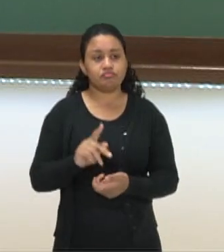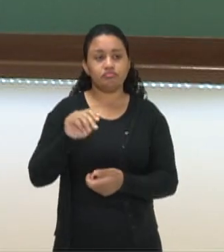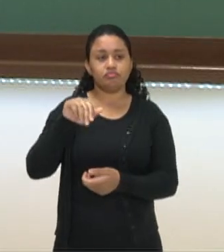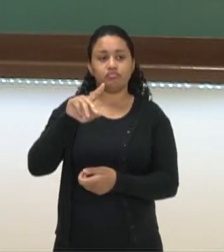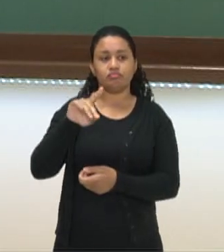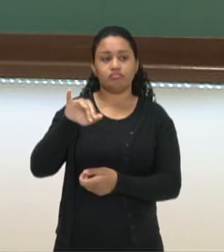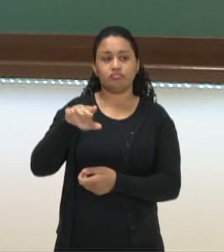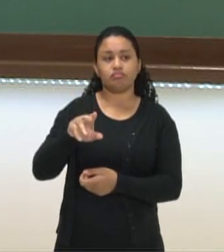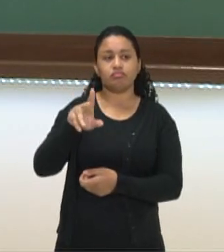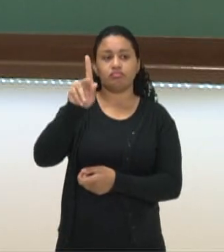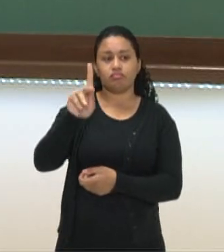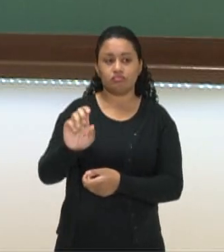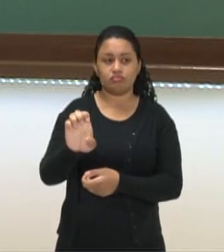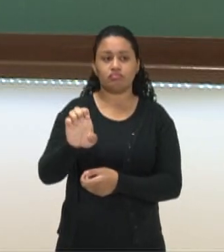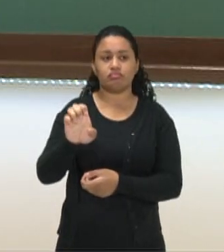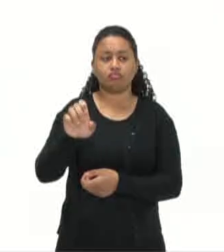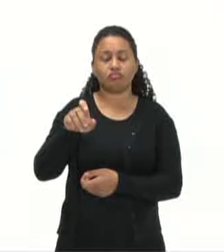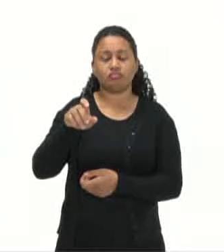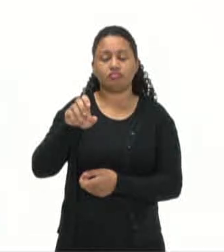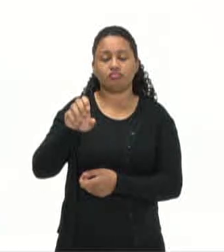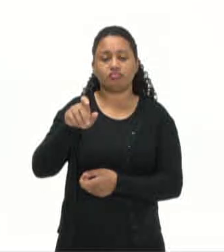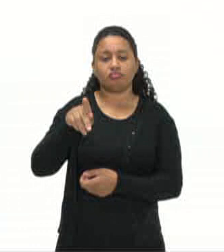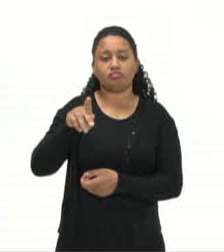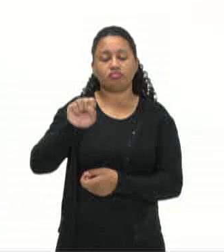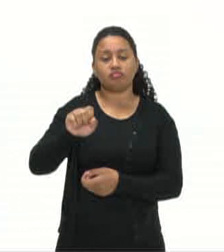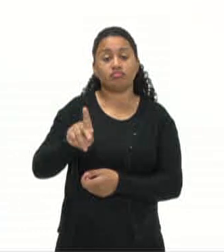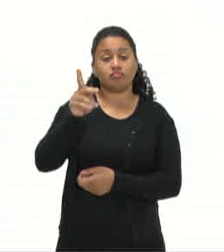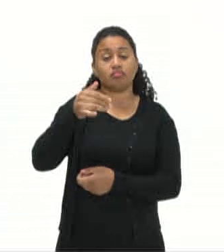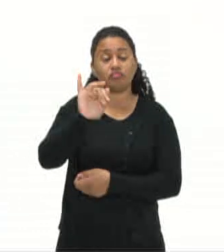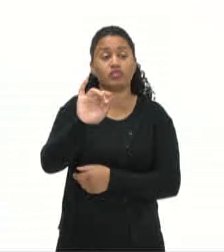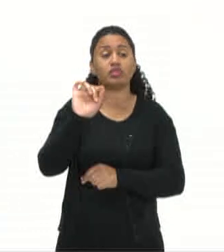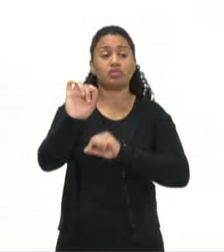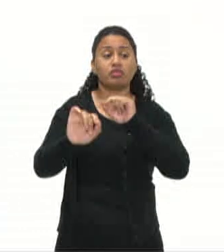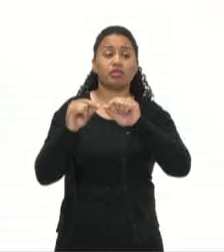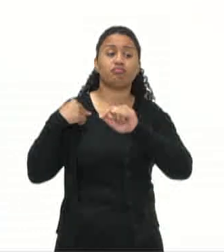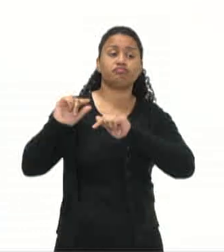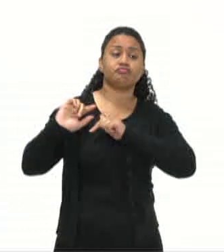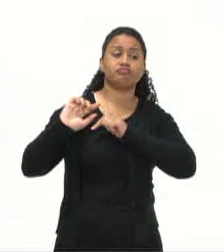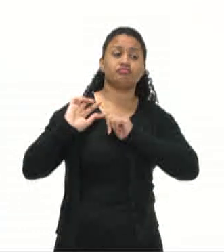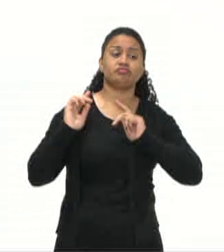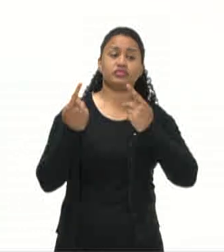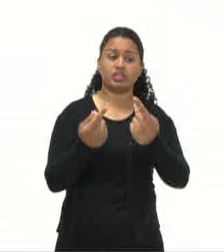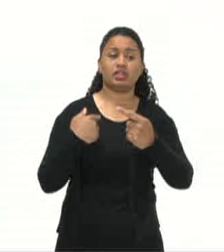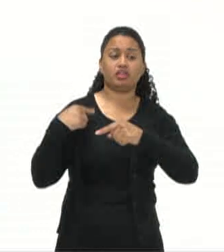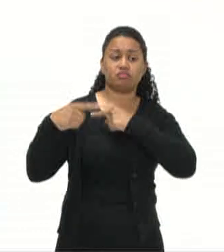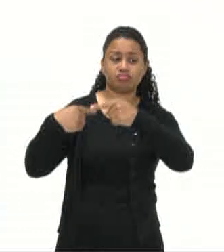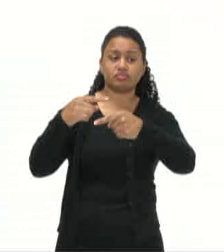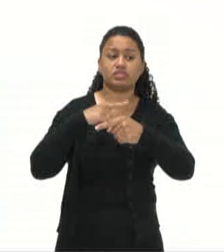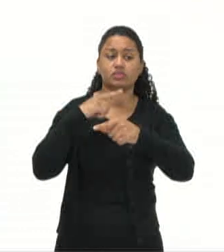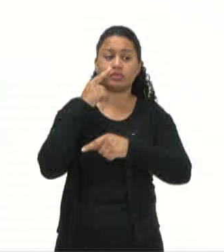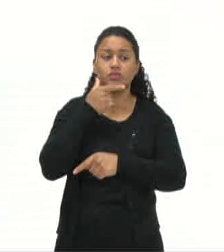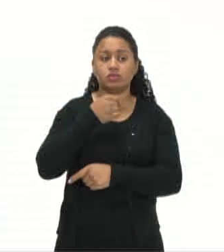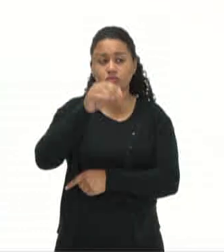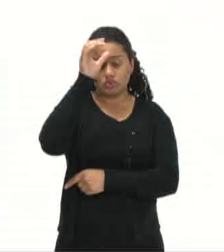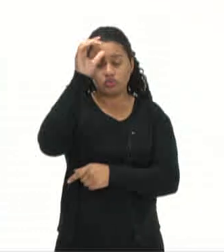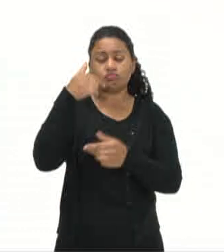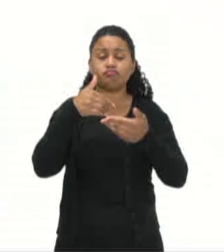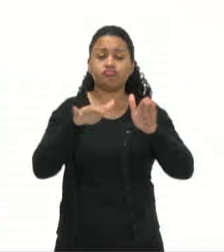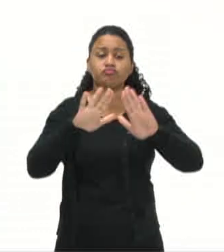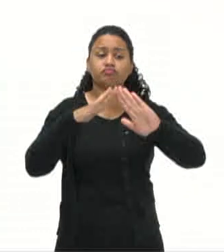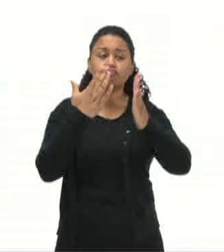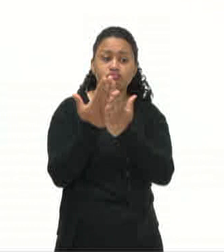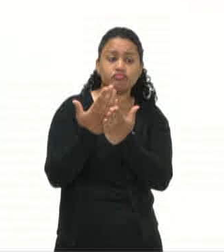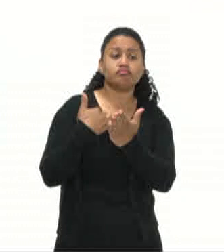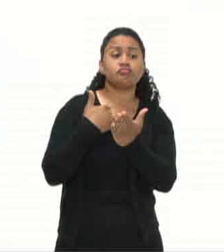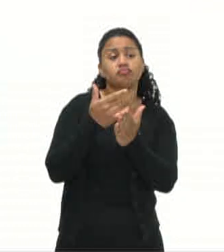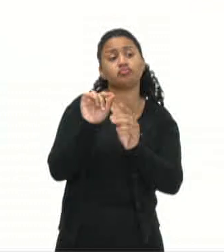herança de um tio e obteve certa independência financeira e pôde se dedicar integralmente à experimentação da pintura. Abre uma escola e começa a buscar seu estilo baseado na ressonância